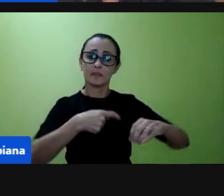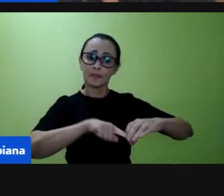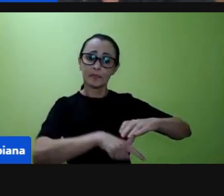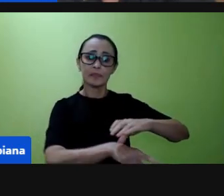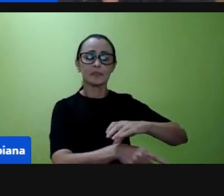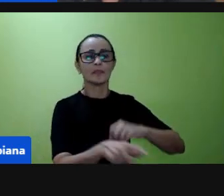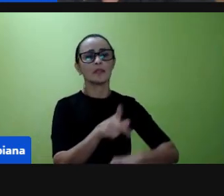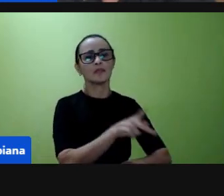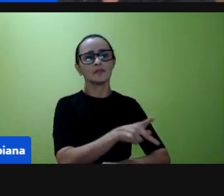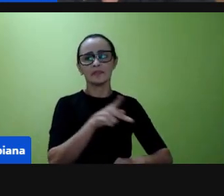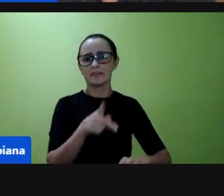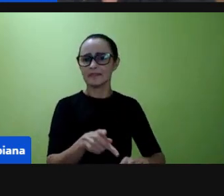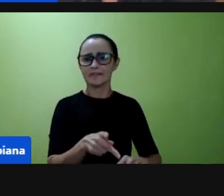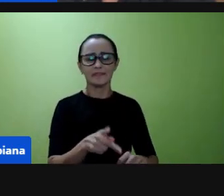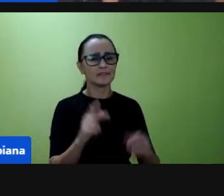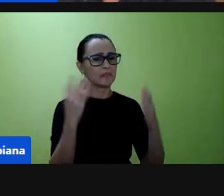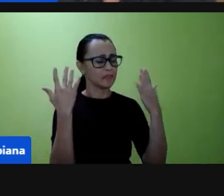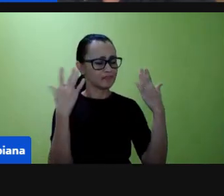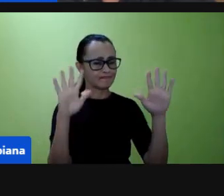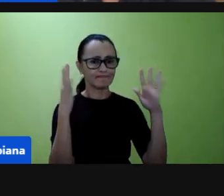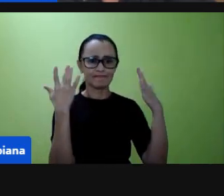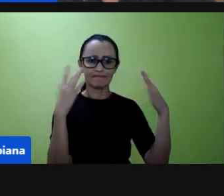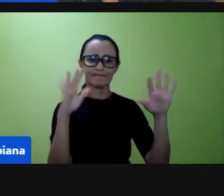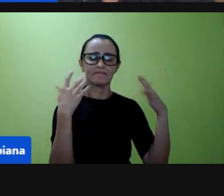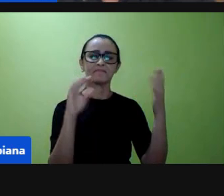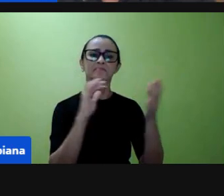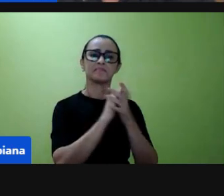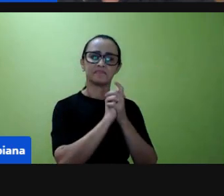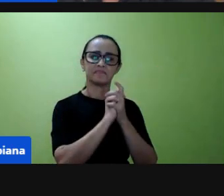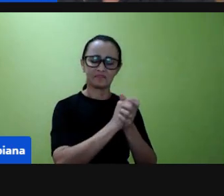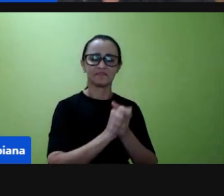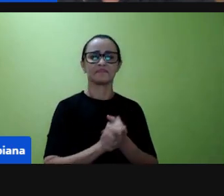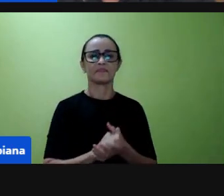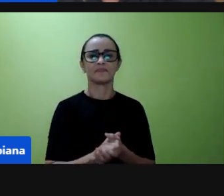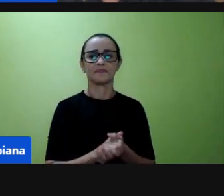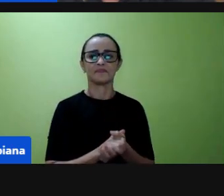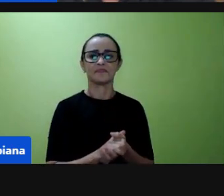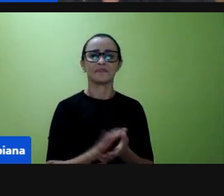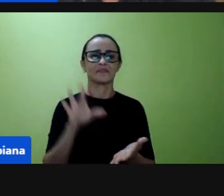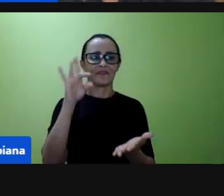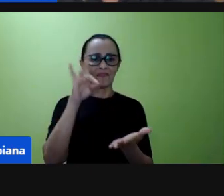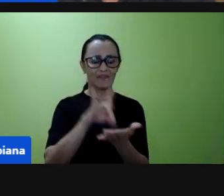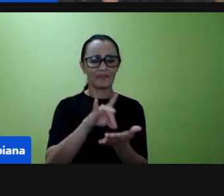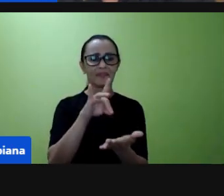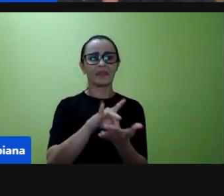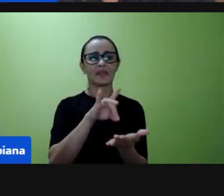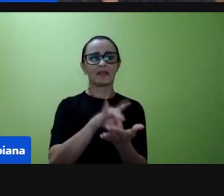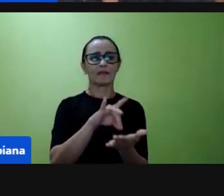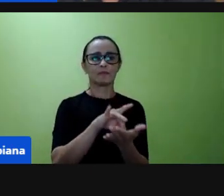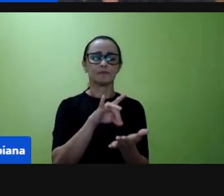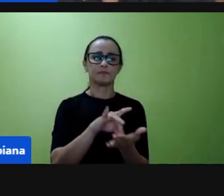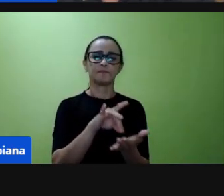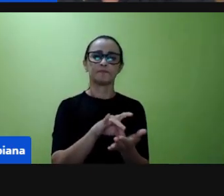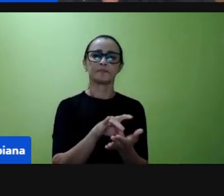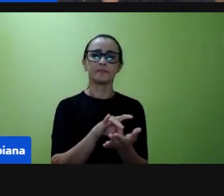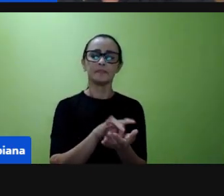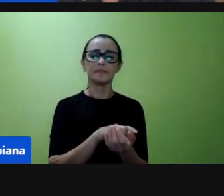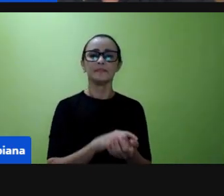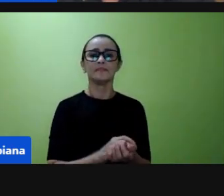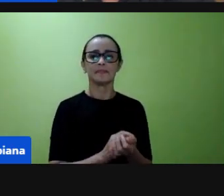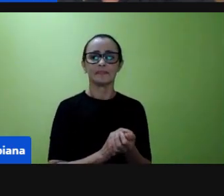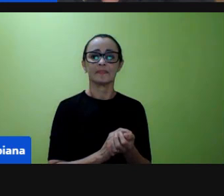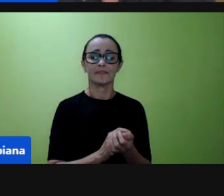são incríveis, com certeza. Com certeza, Elisângela, isso é algo que